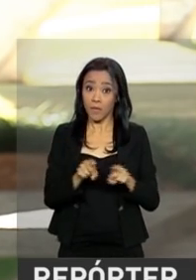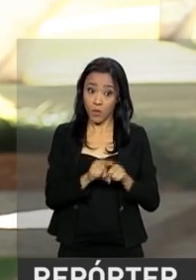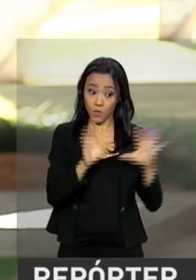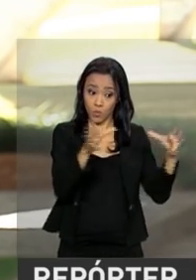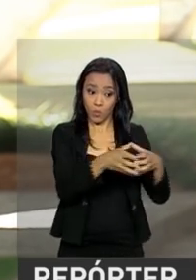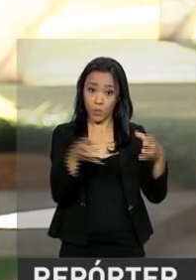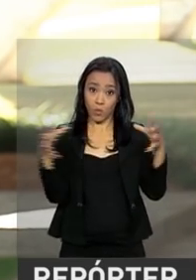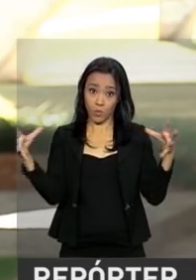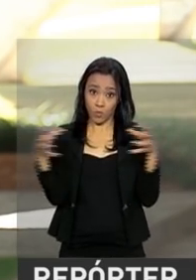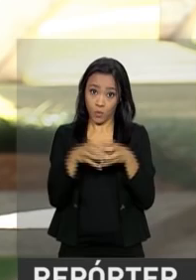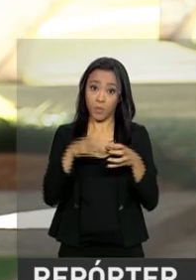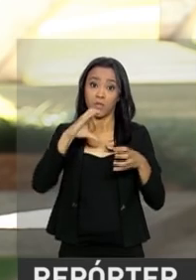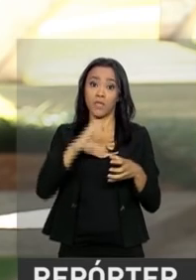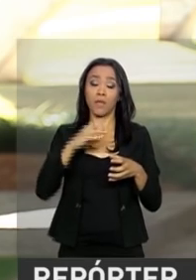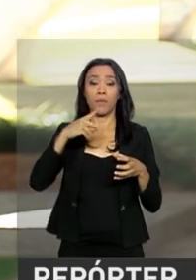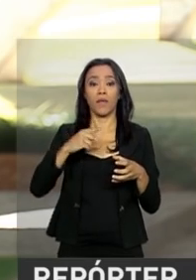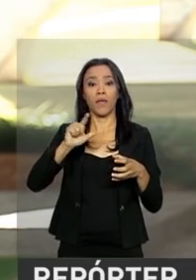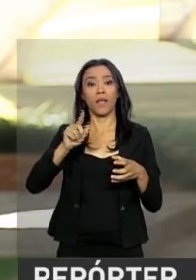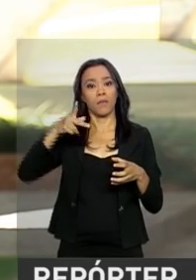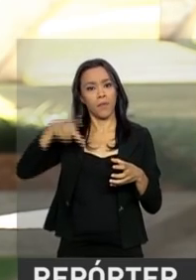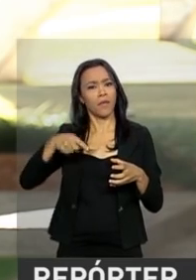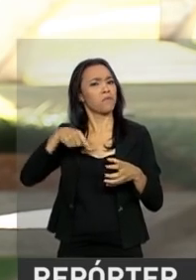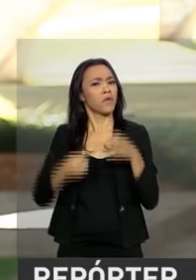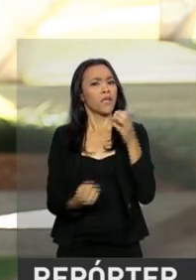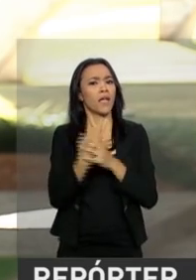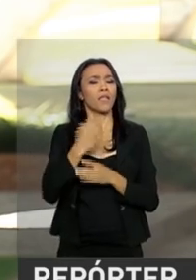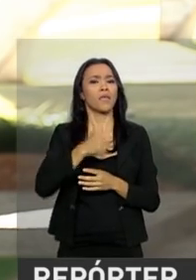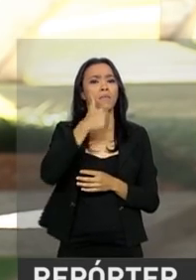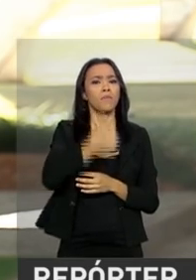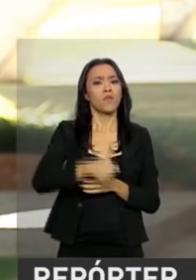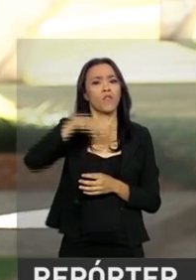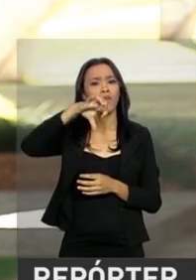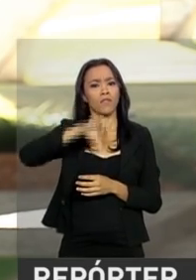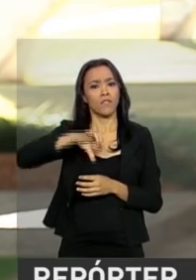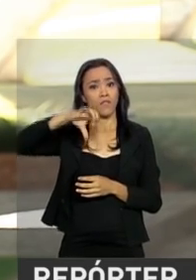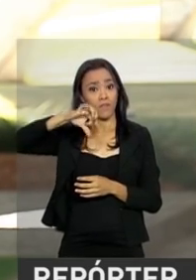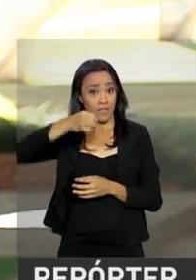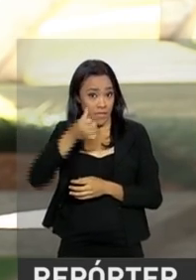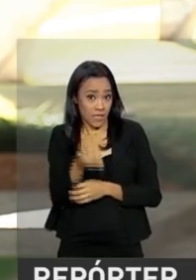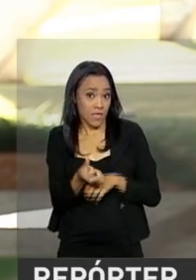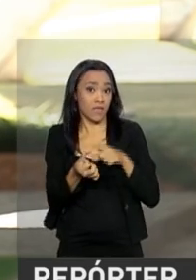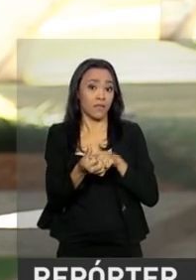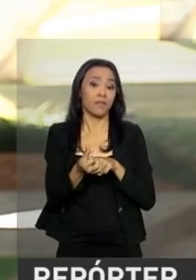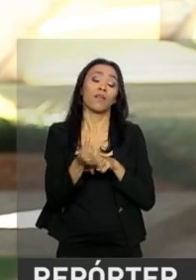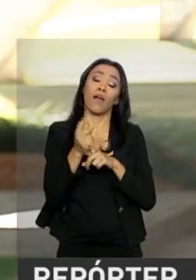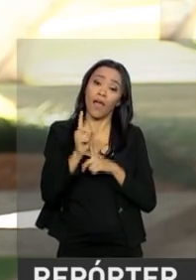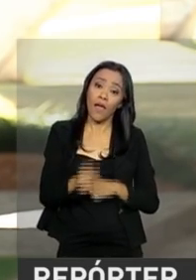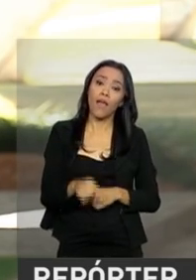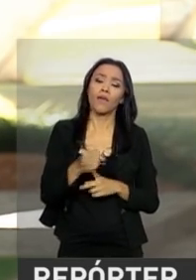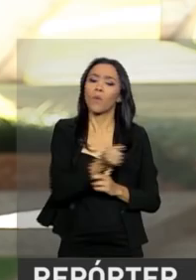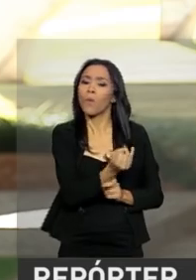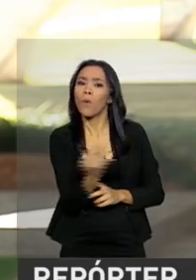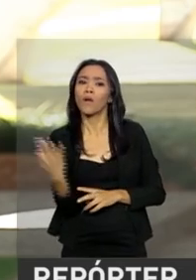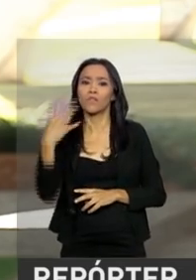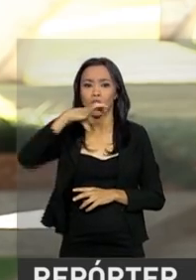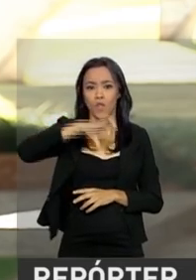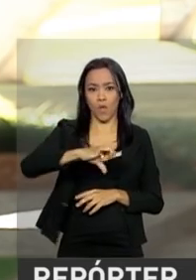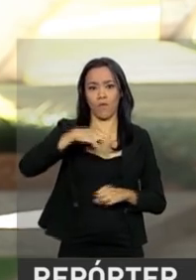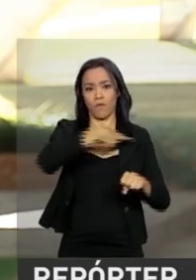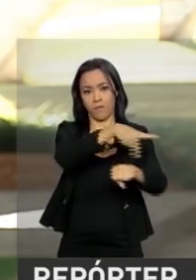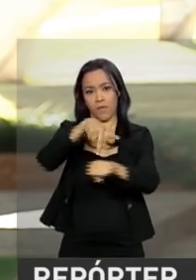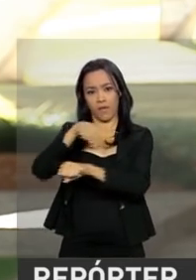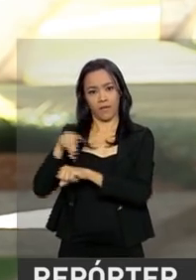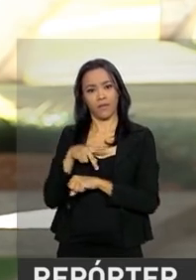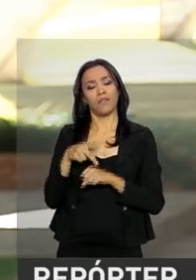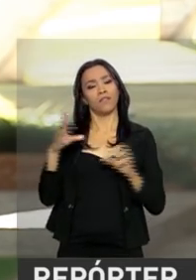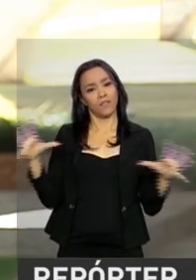Portuguesa a cplp a gente lembra ela foi criada em 1996 conta como eu falei com nove países membros que somam